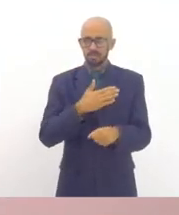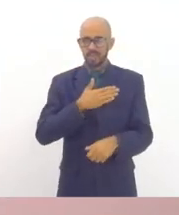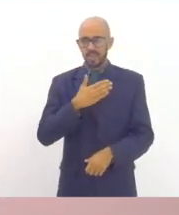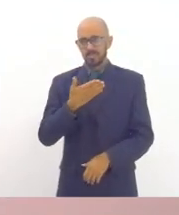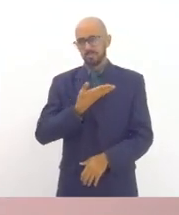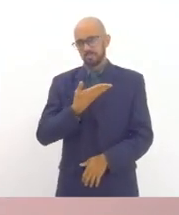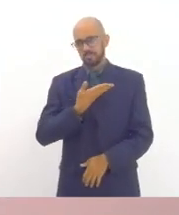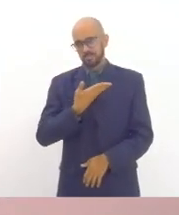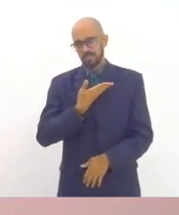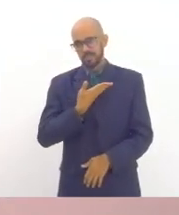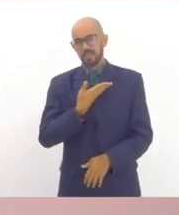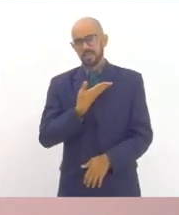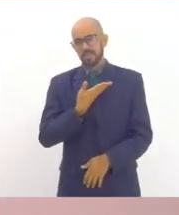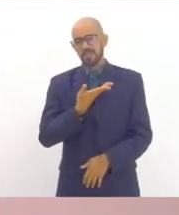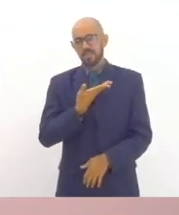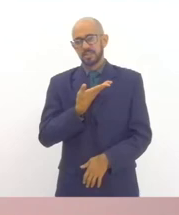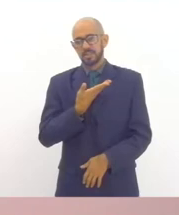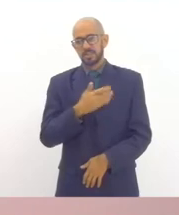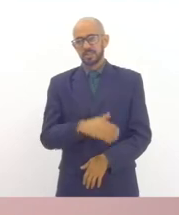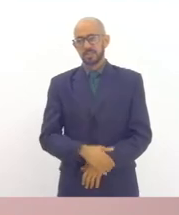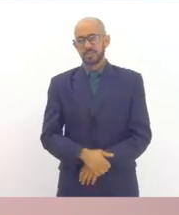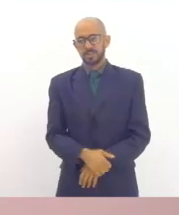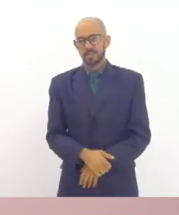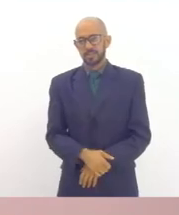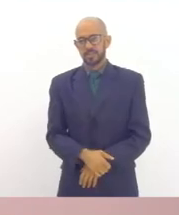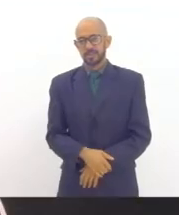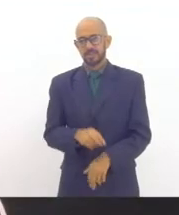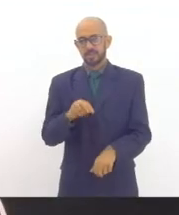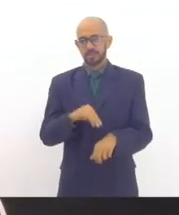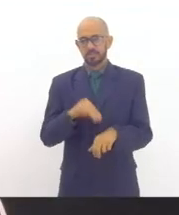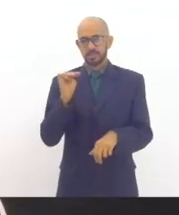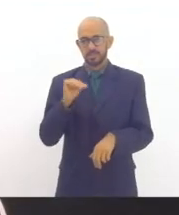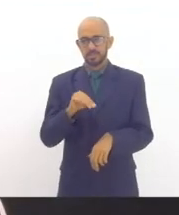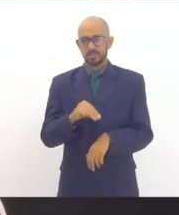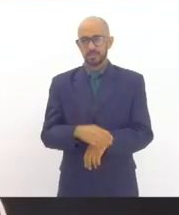querida colega do mestrado